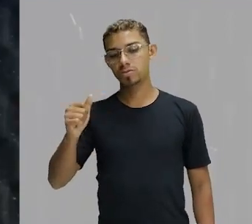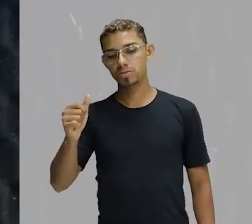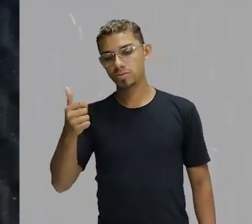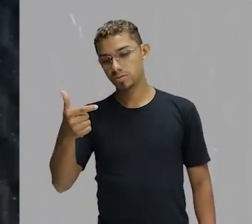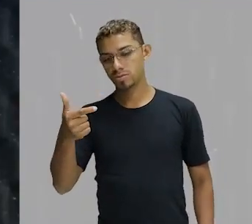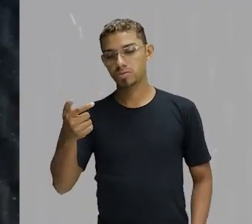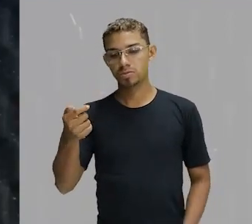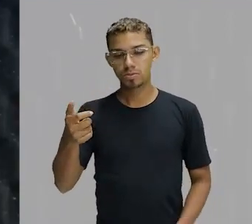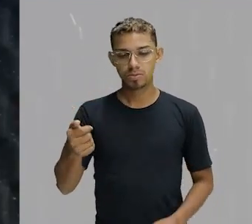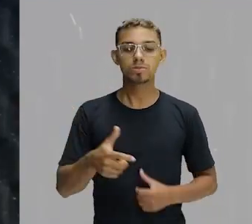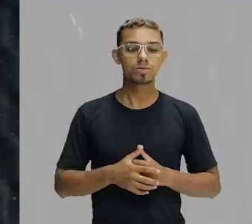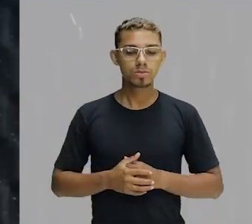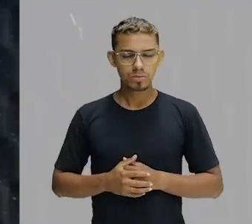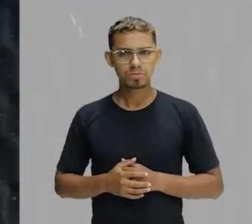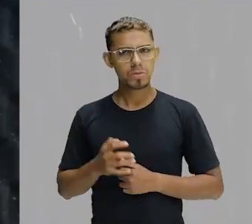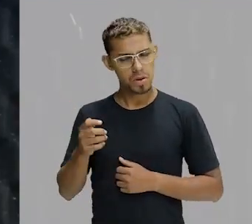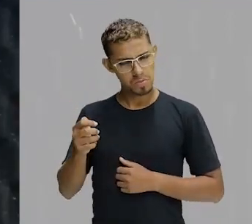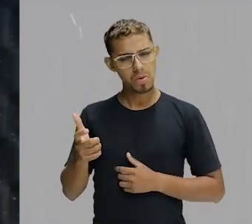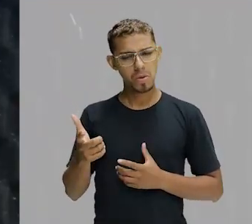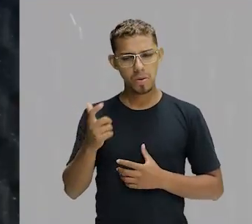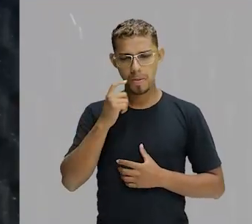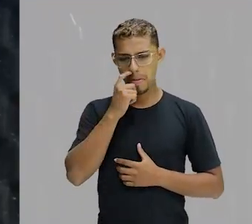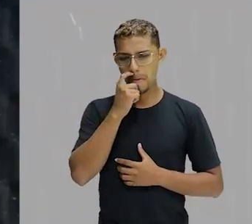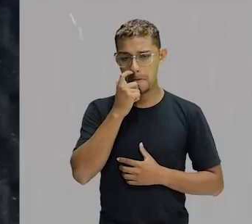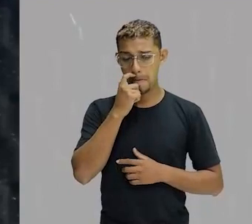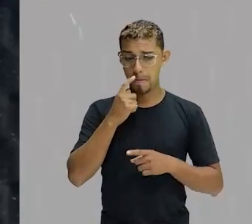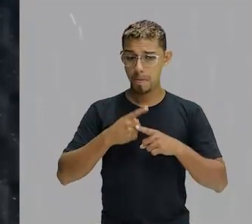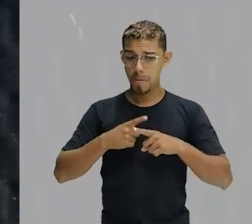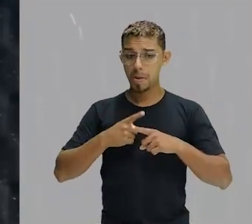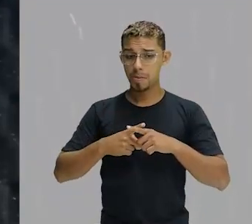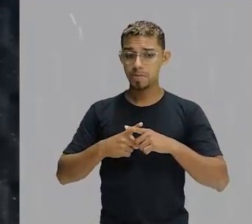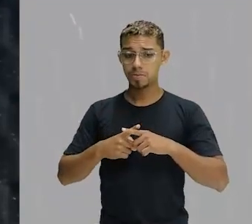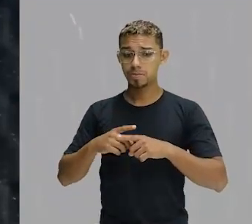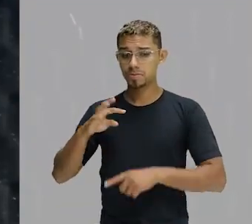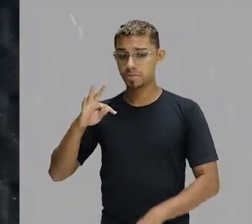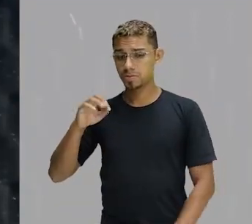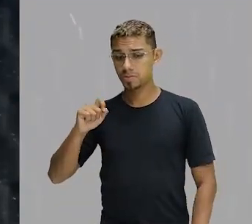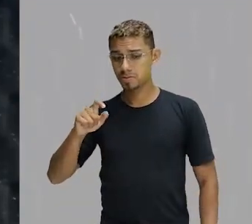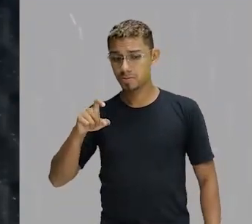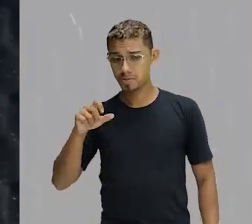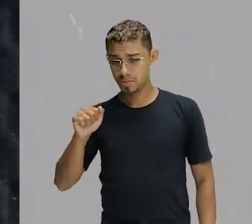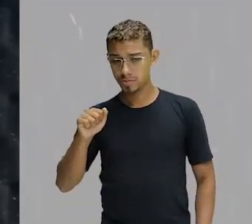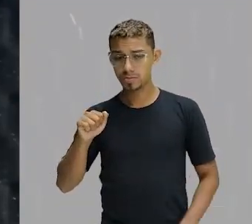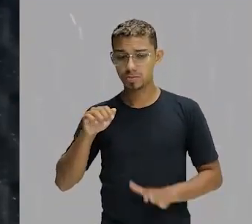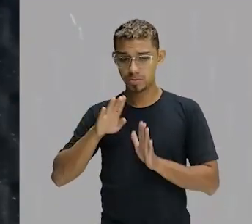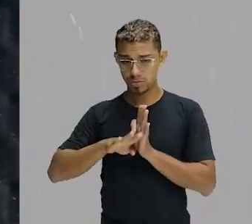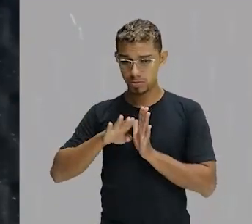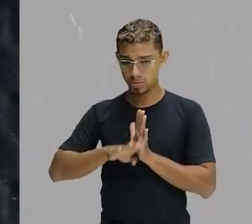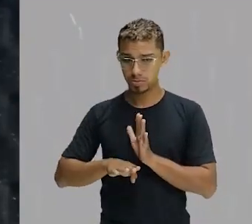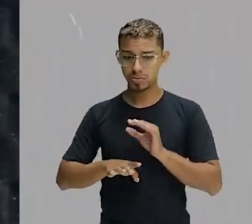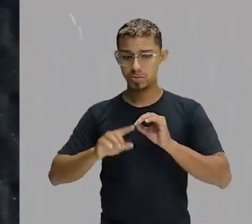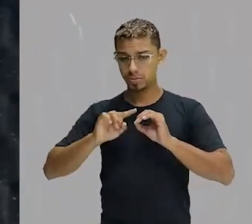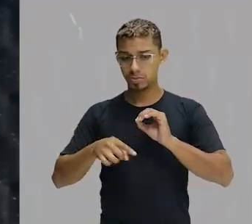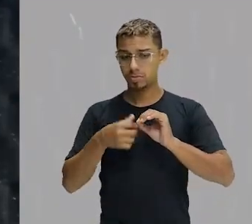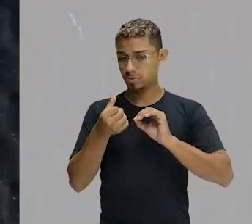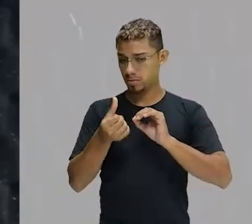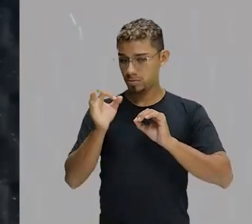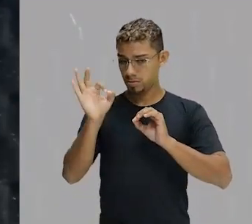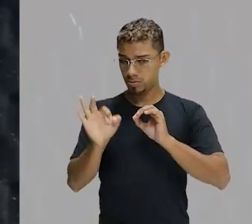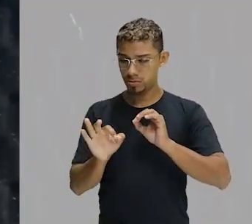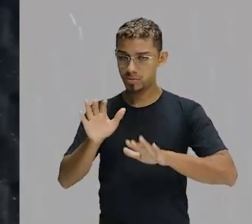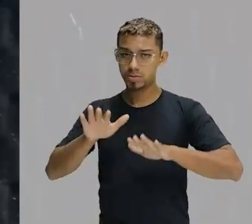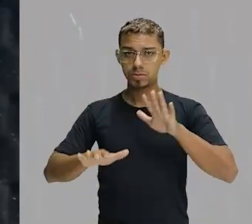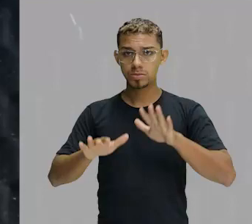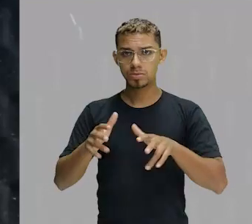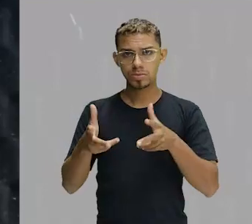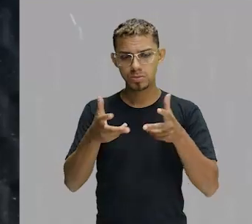506,02. Poxa, Renata, é pouco. É pouco porque a taxa de juros é baixa. Então, lembra sempre que nas condições que a